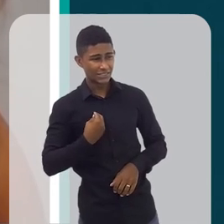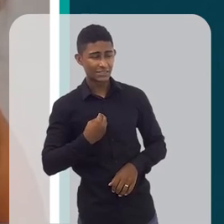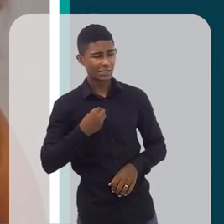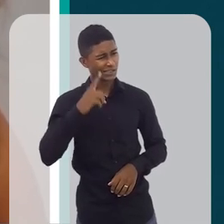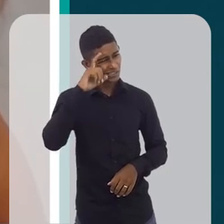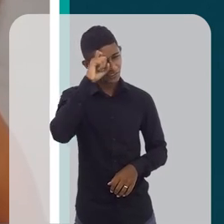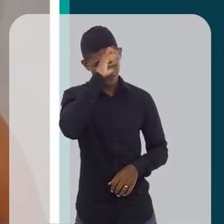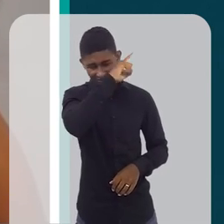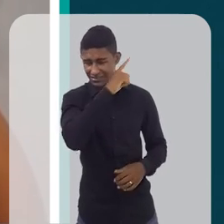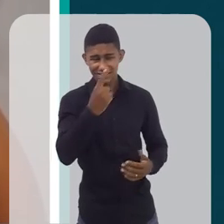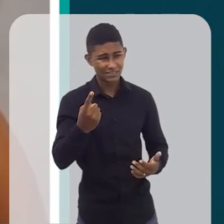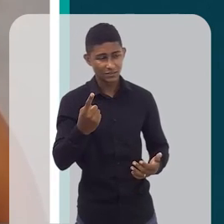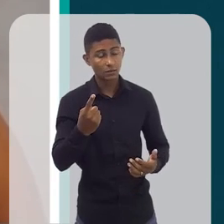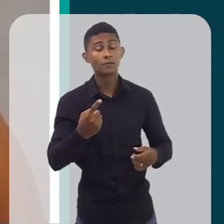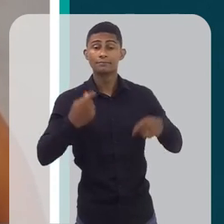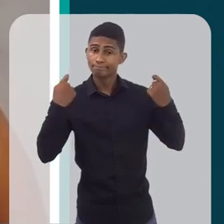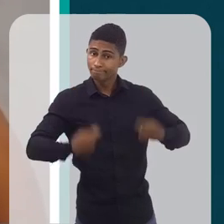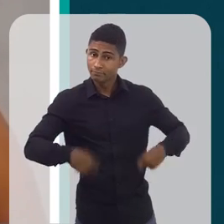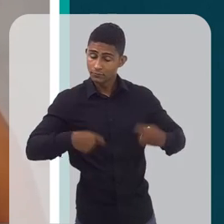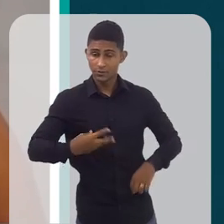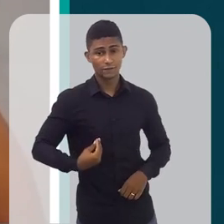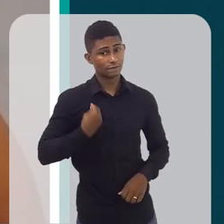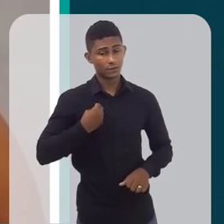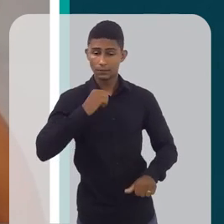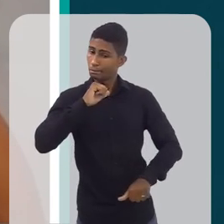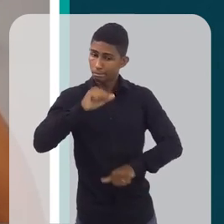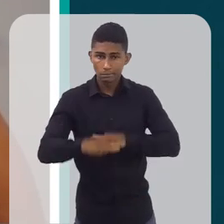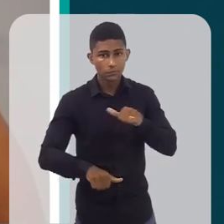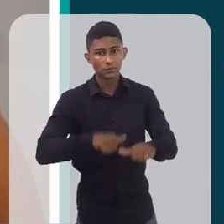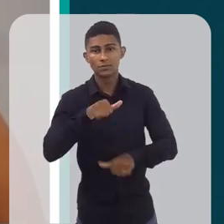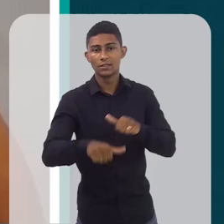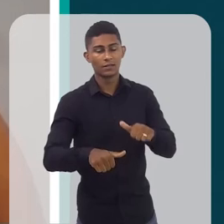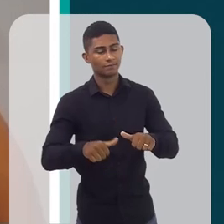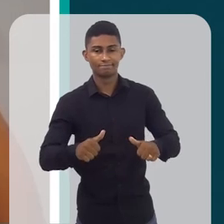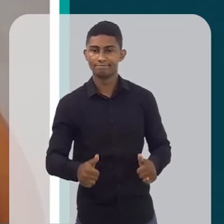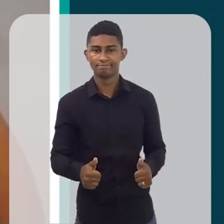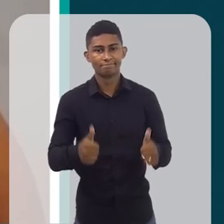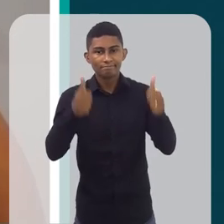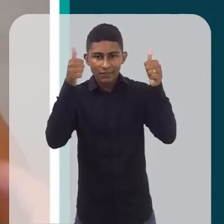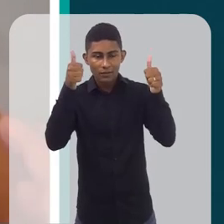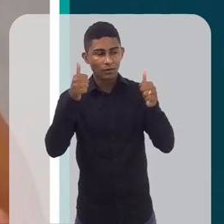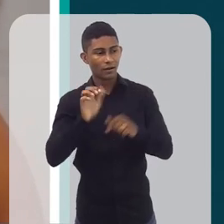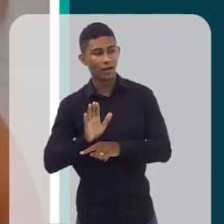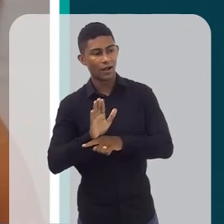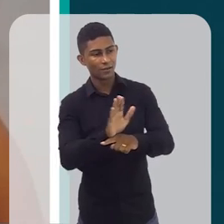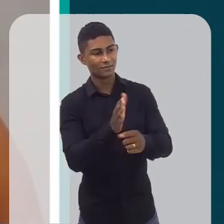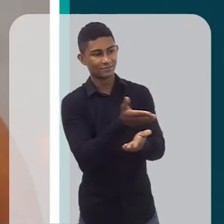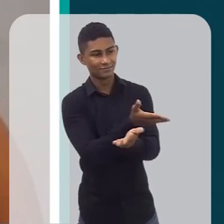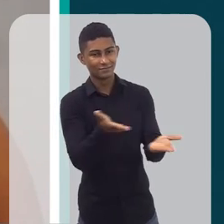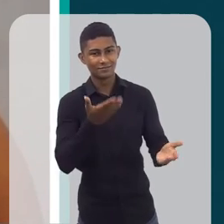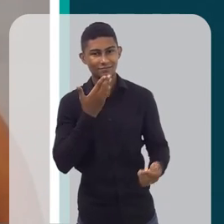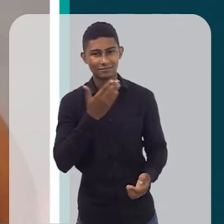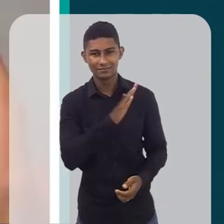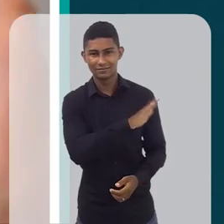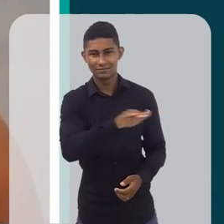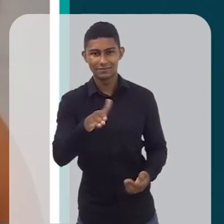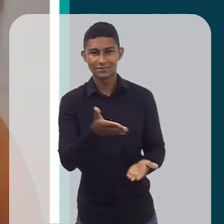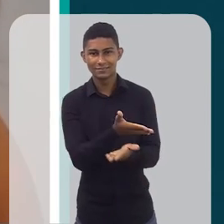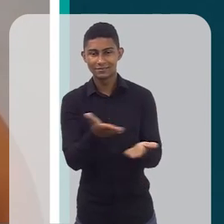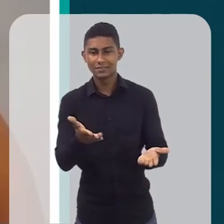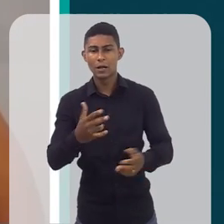Então, mudar vai ser sempre o melhor para o fator genético, o fator